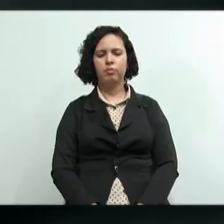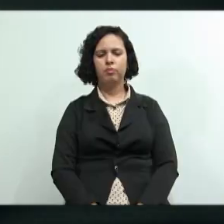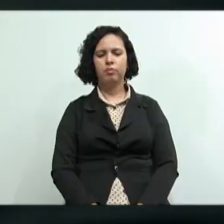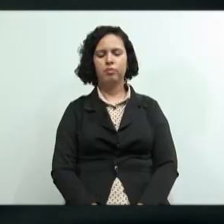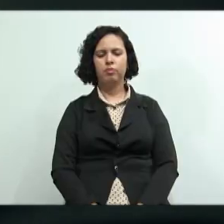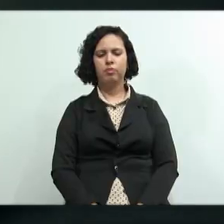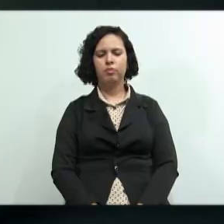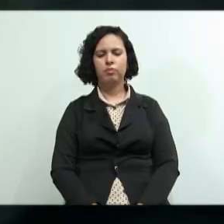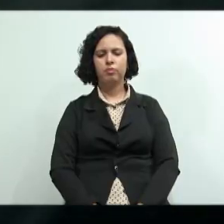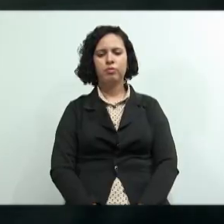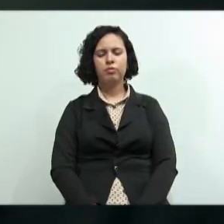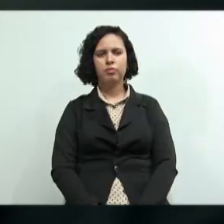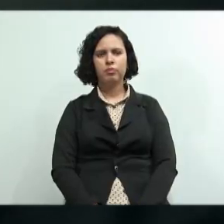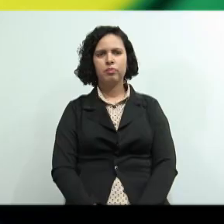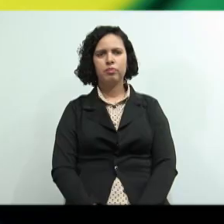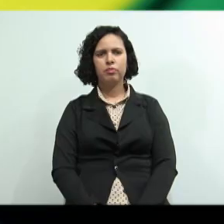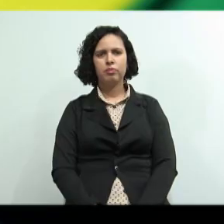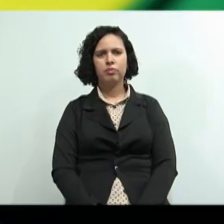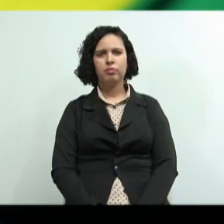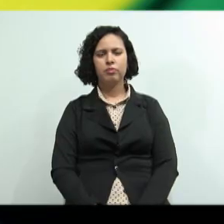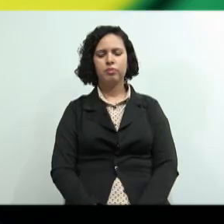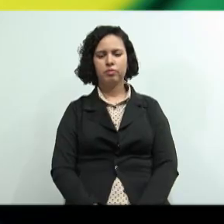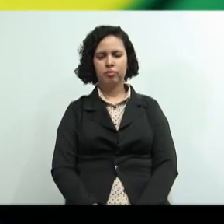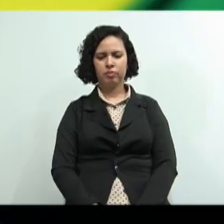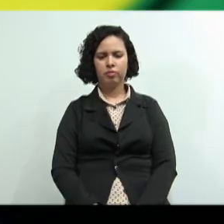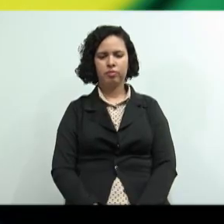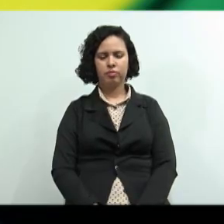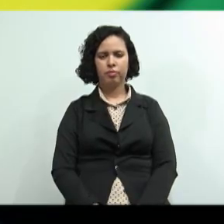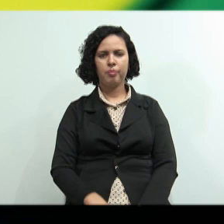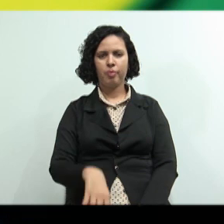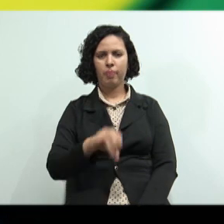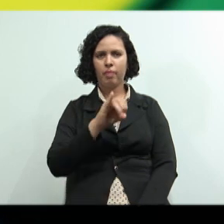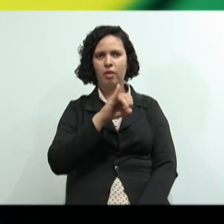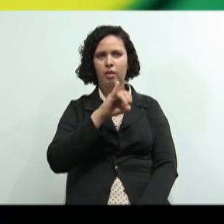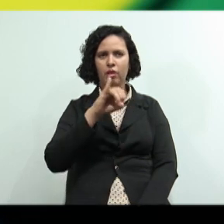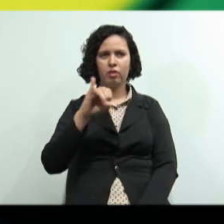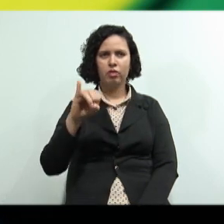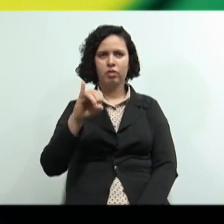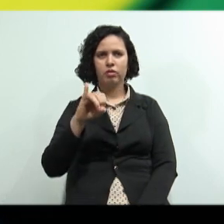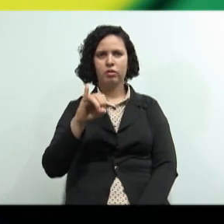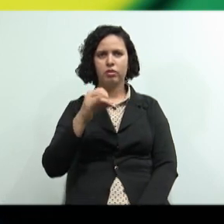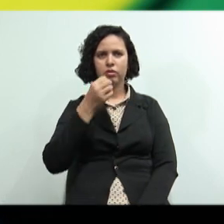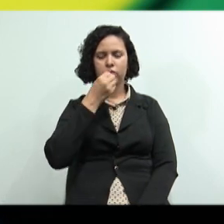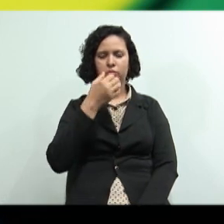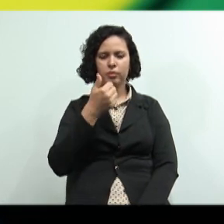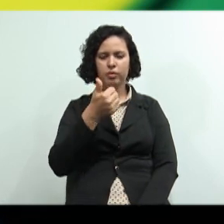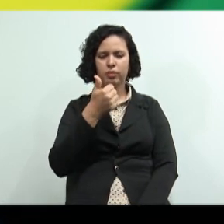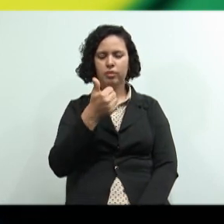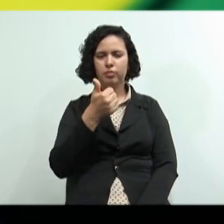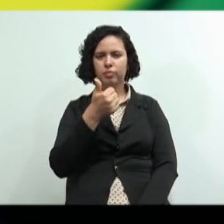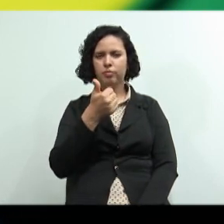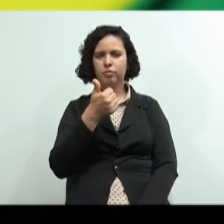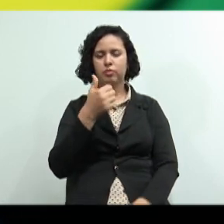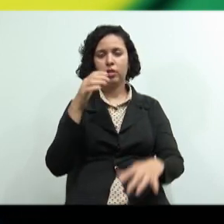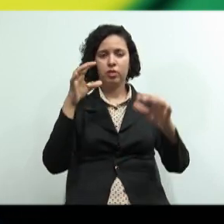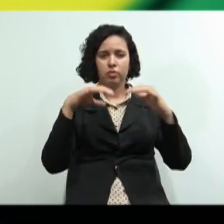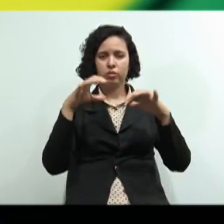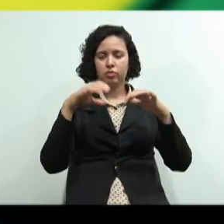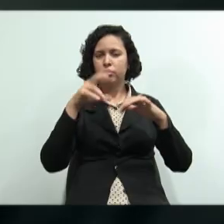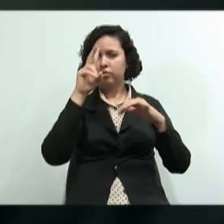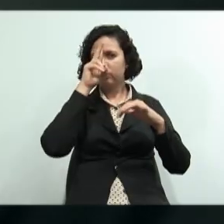Olá, seu Armando. Como vai o senhor? Olá, Laís. Tudo bem? Tem chovido bastante. Isso tem beneficiado a safra de